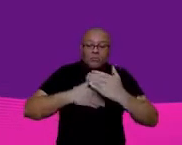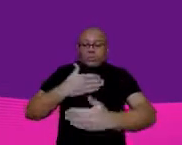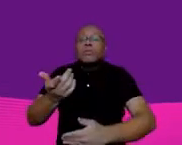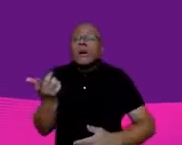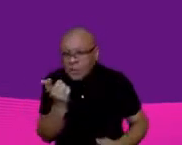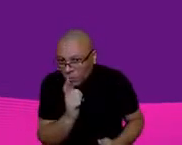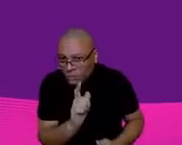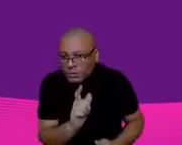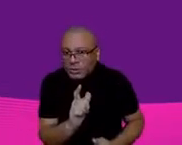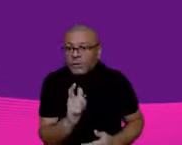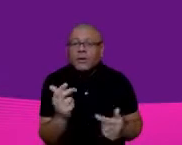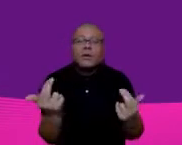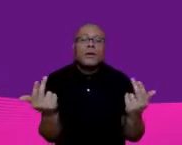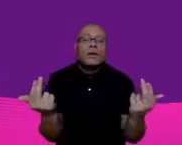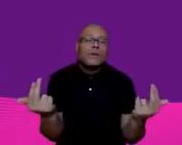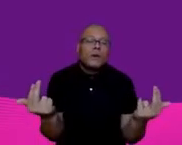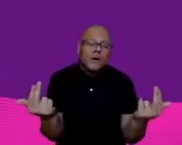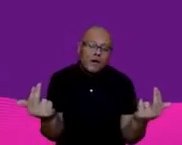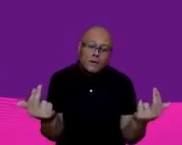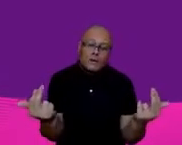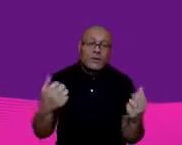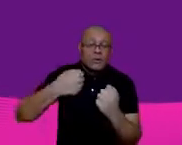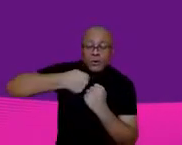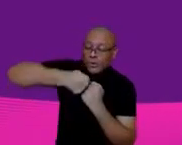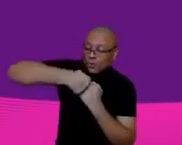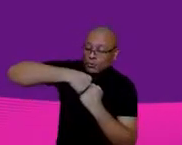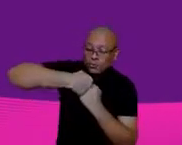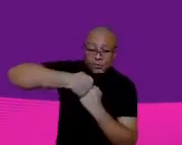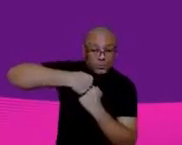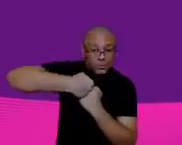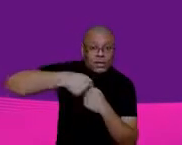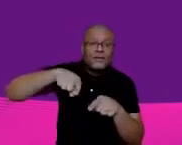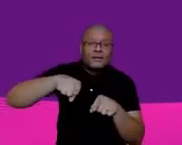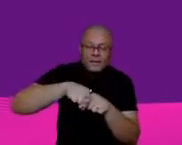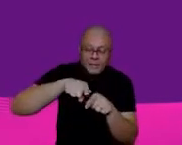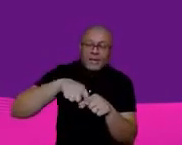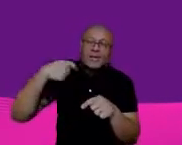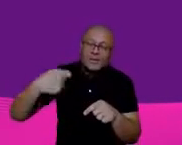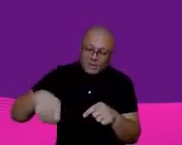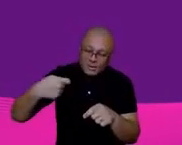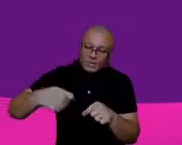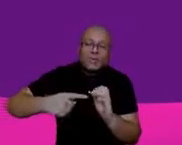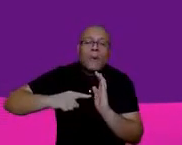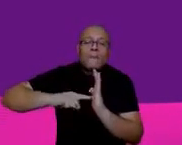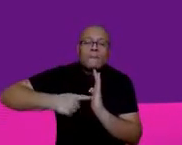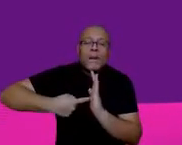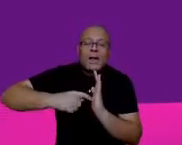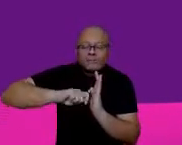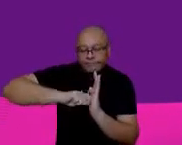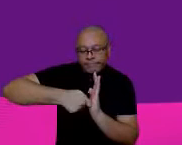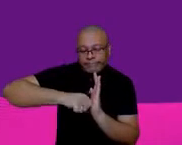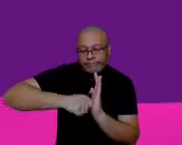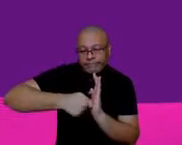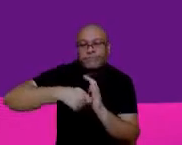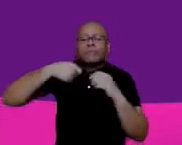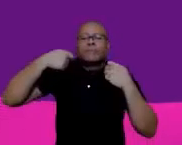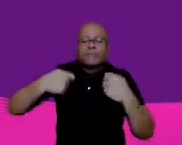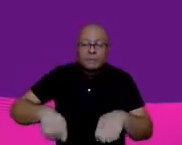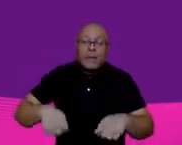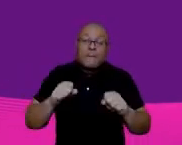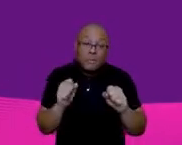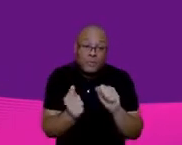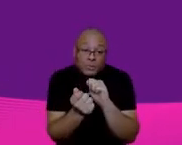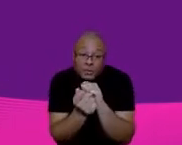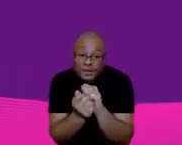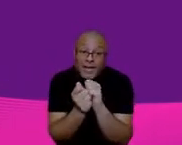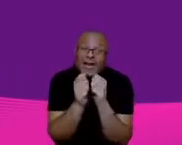no joelho, às vezes nós temos parafusos acetabulares já presentes e nós podemos manipular o implante